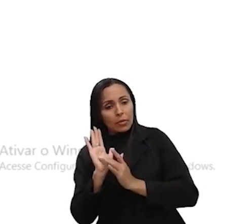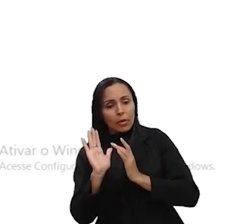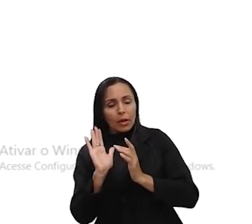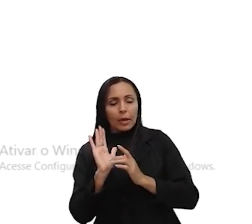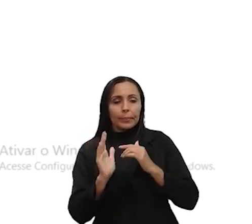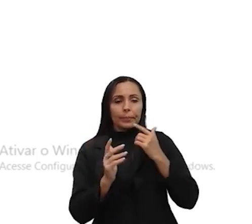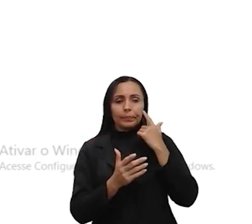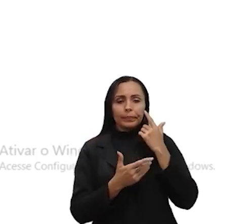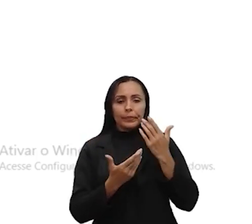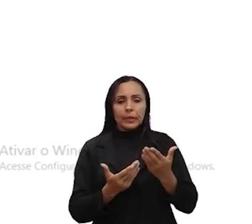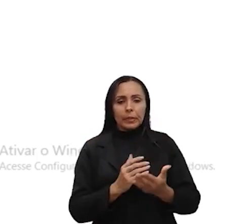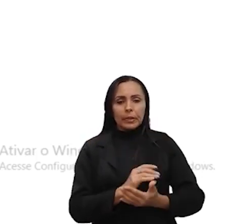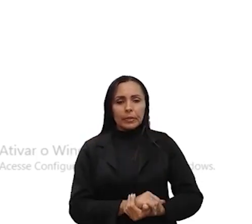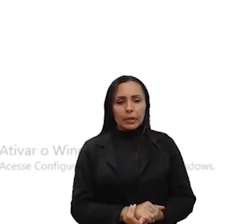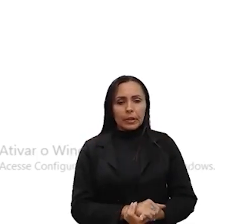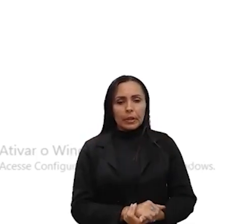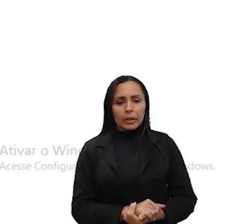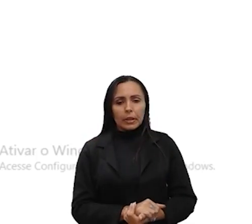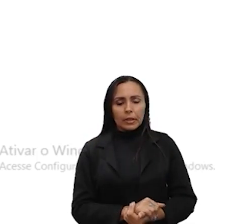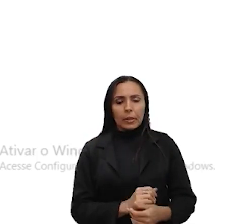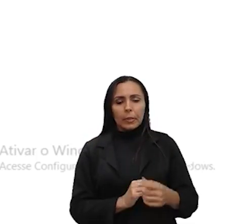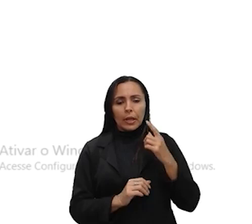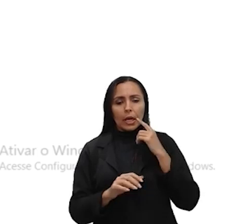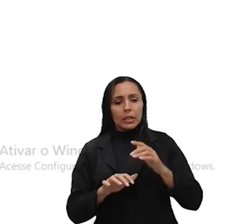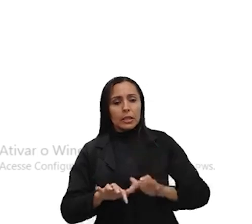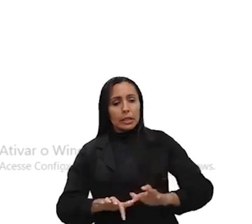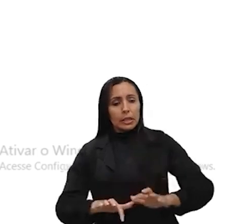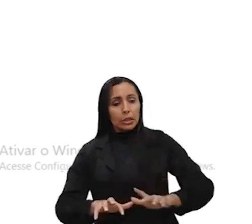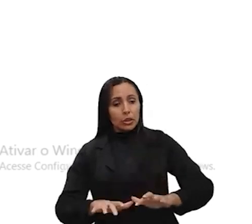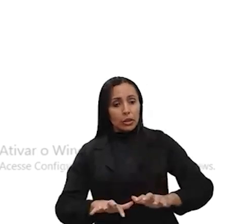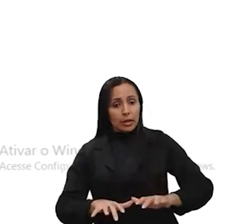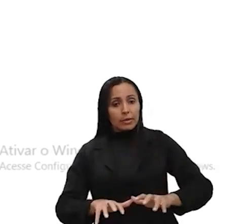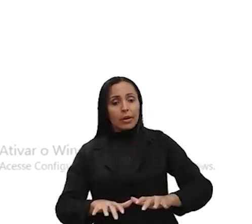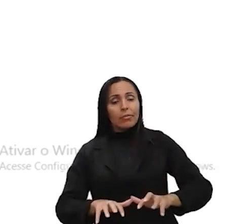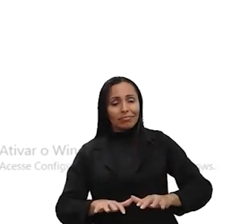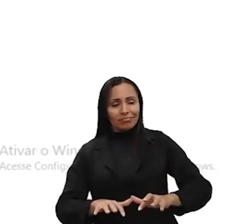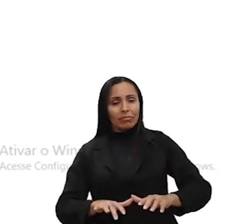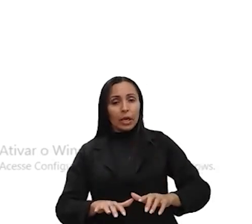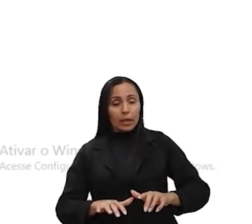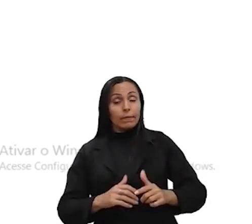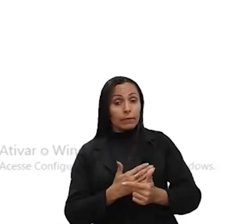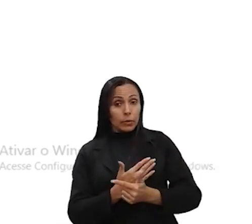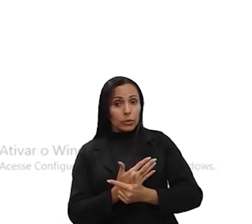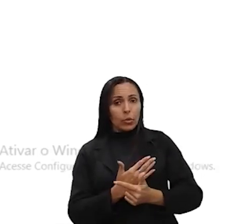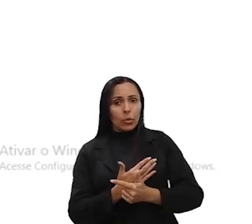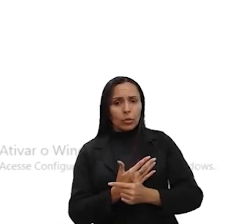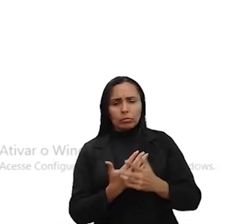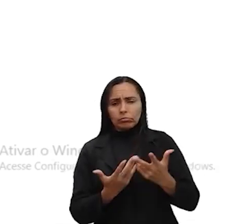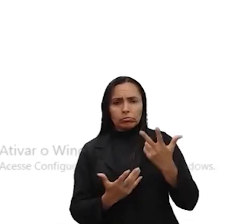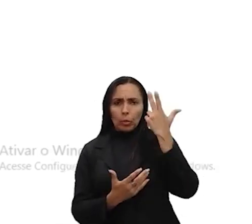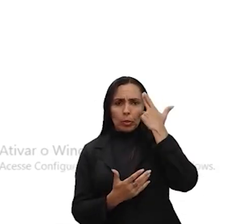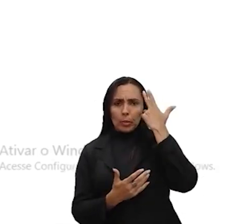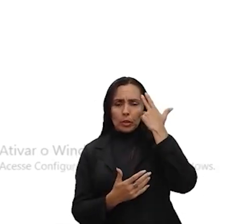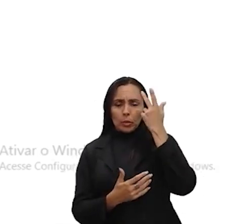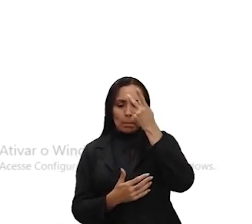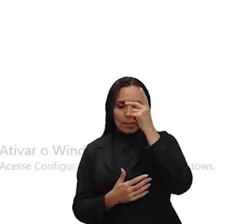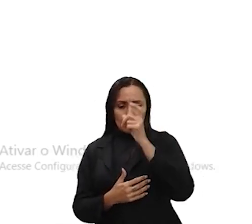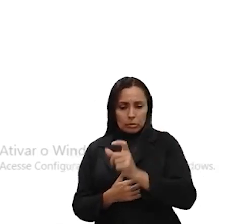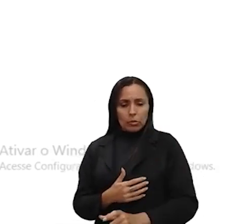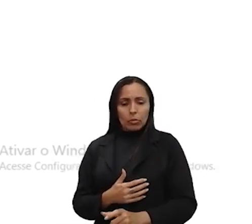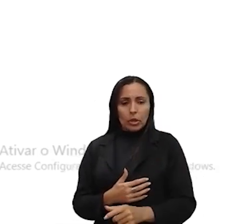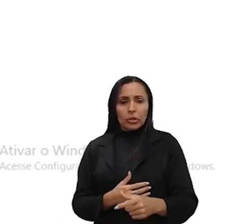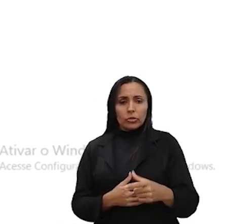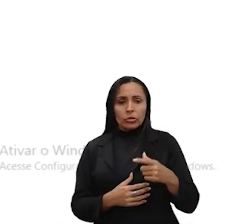frente é a haste para digitação, né? Então, funciona geralmente com pessoas que